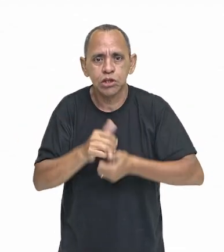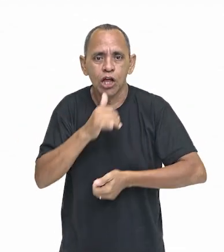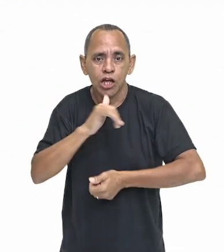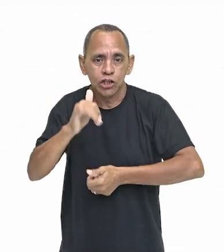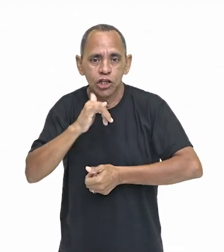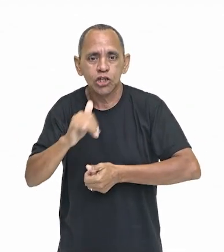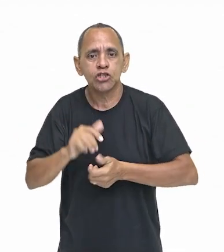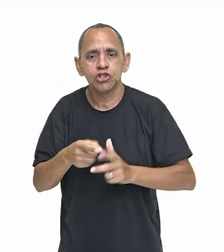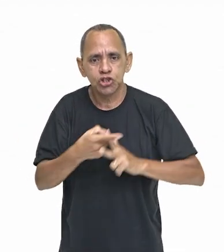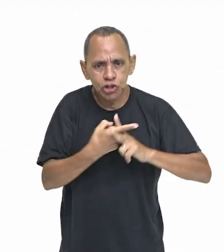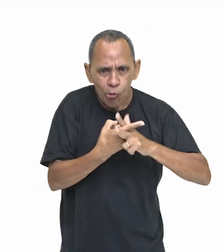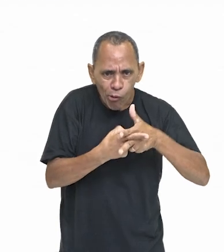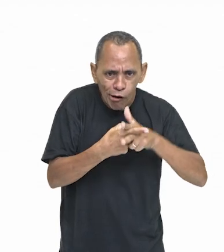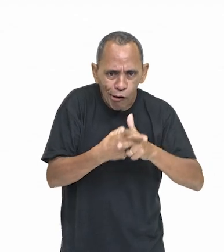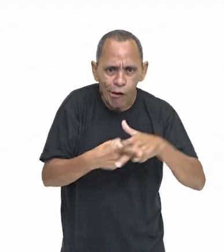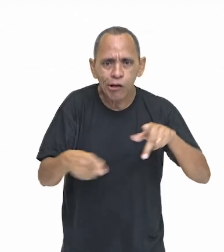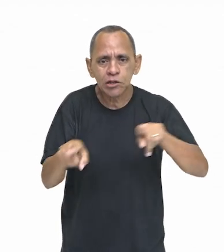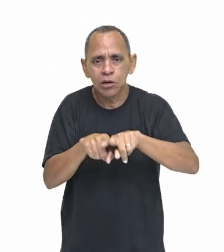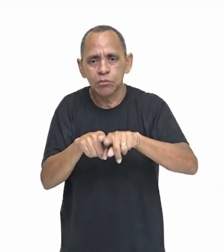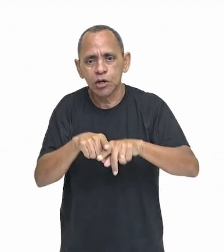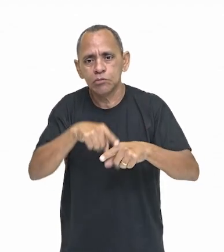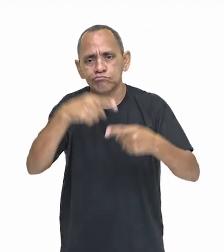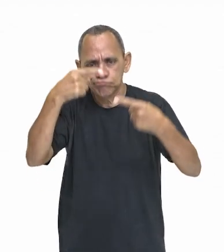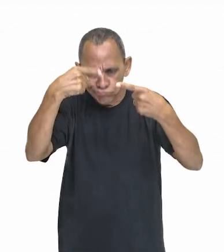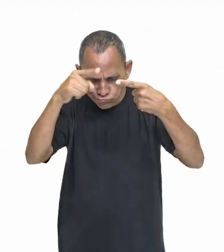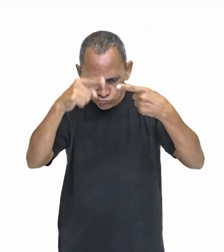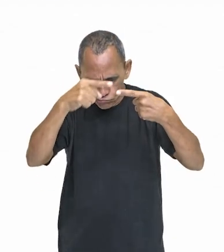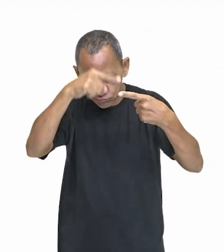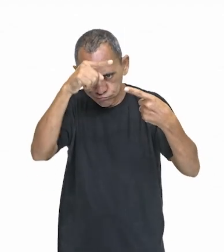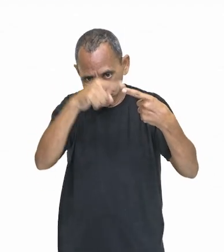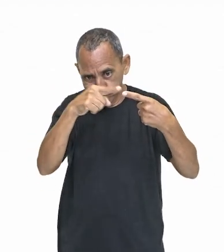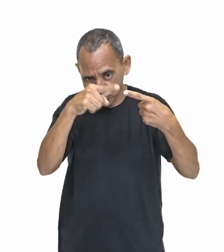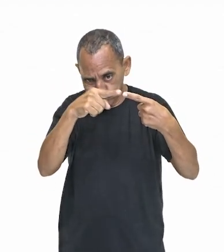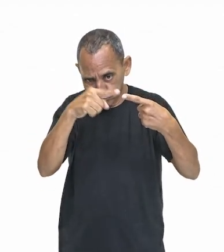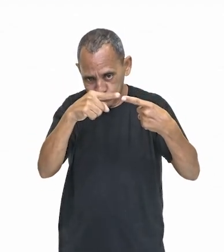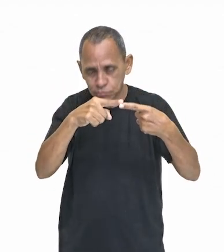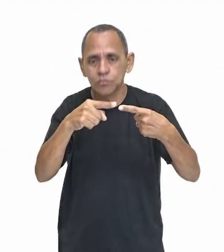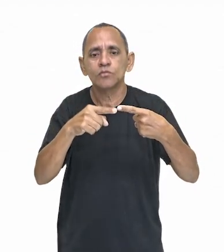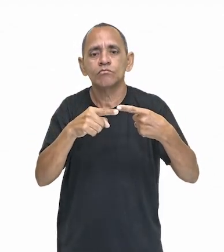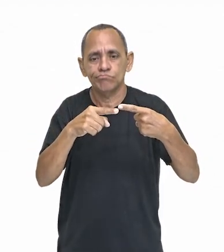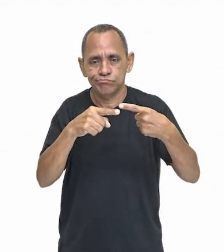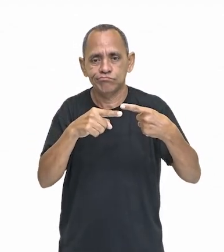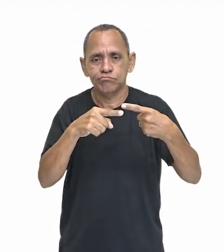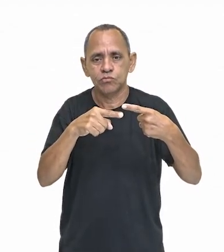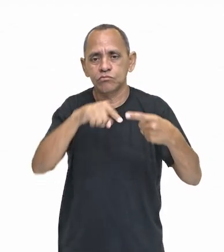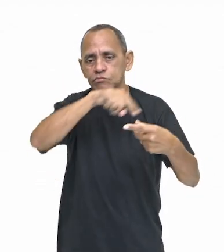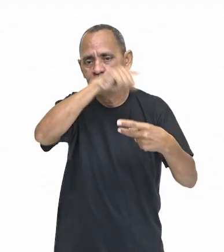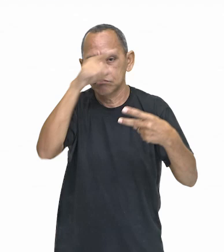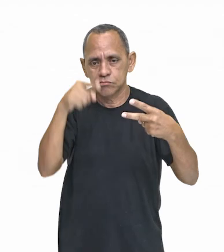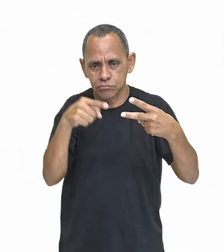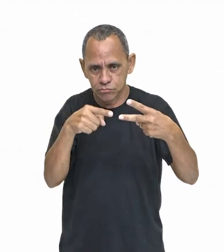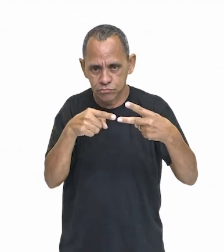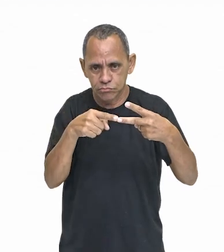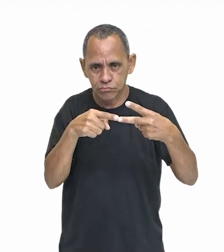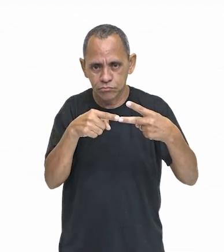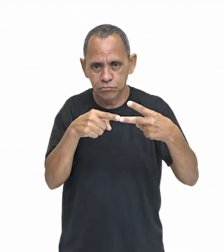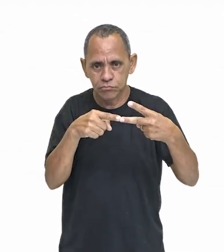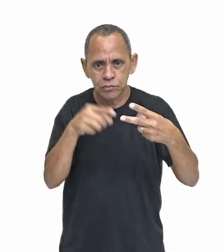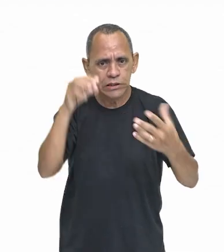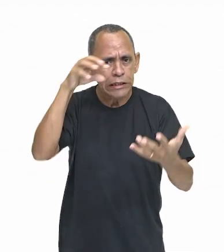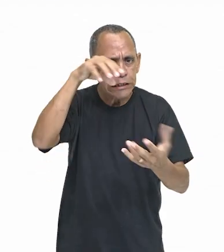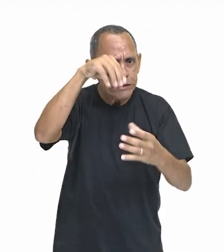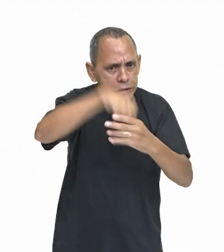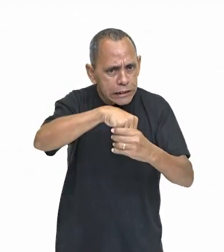Então tem lá, olha, primeiro ponto, a energia hidrelétrica é obtida por meio da força das águas, né? É no interior das